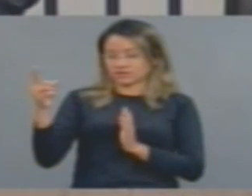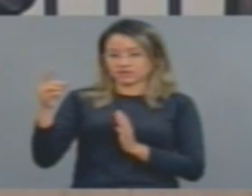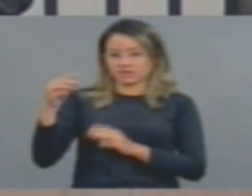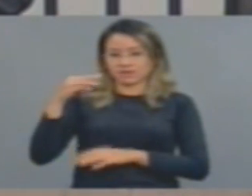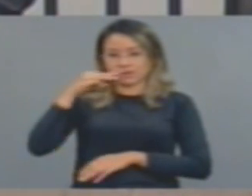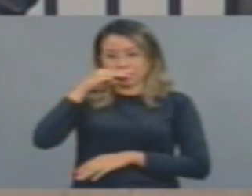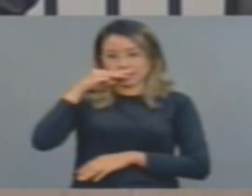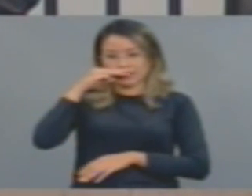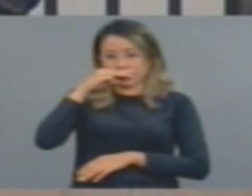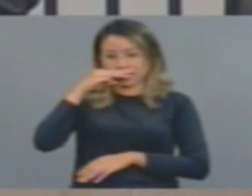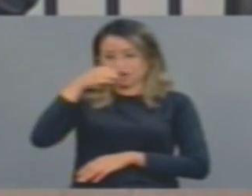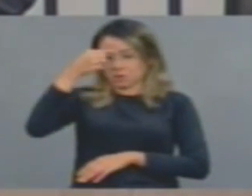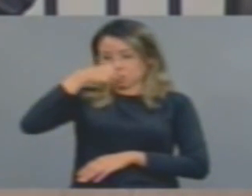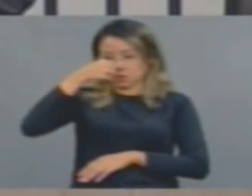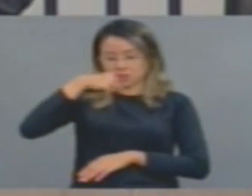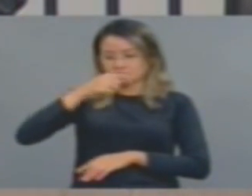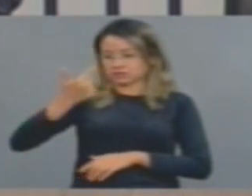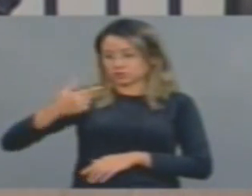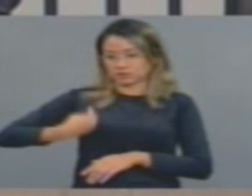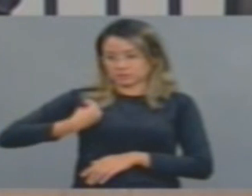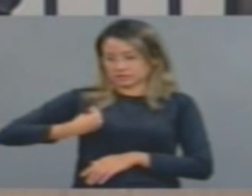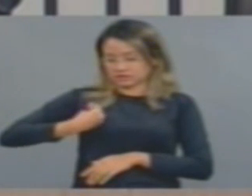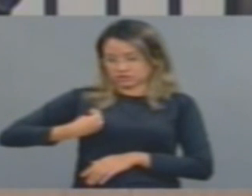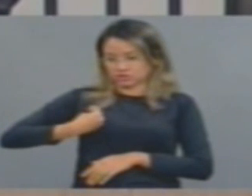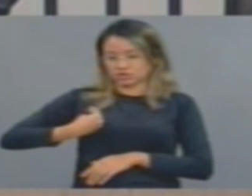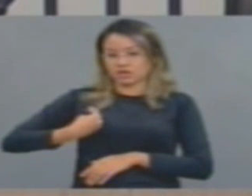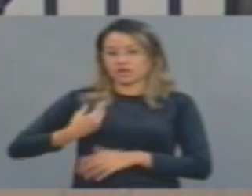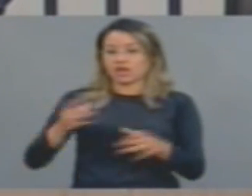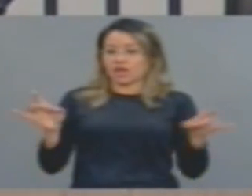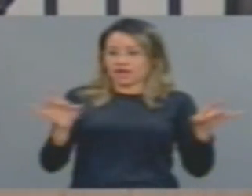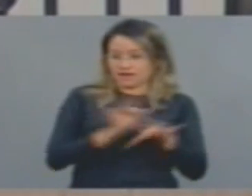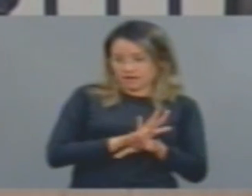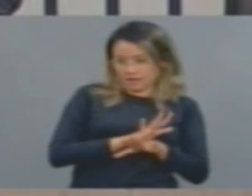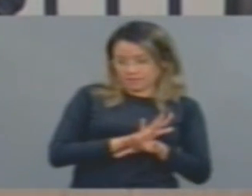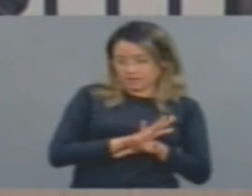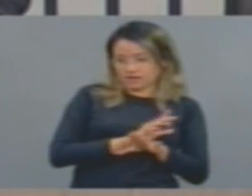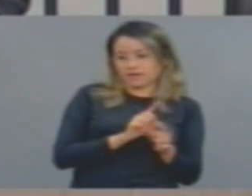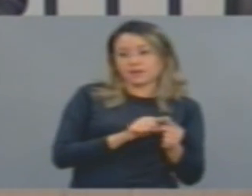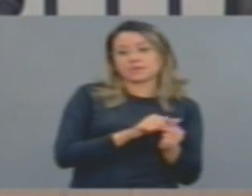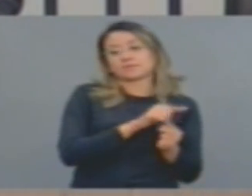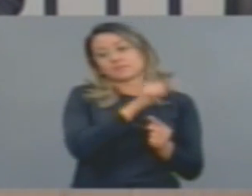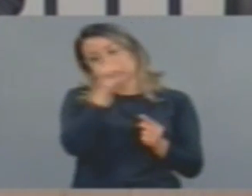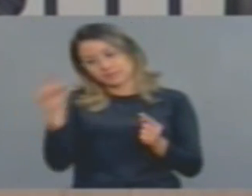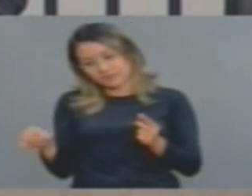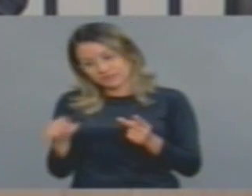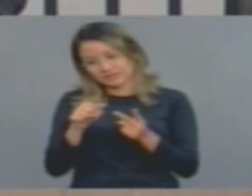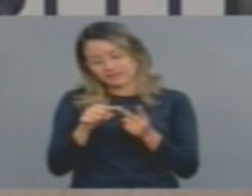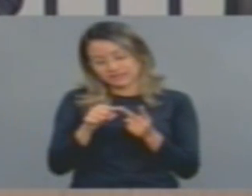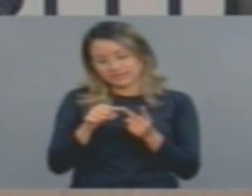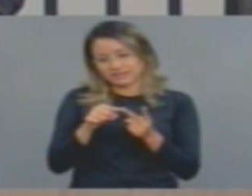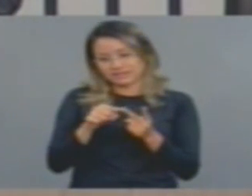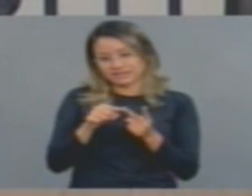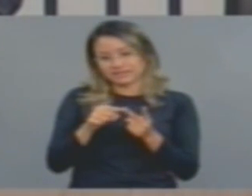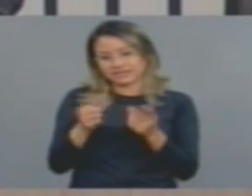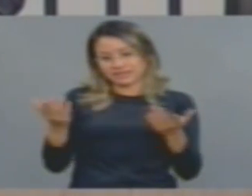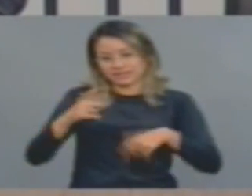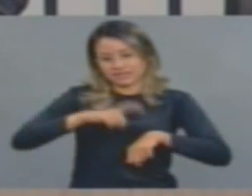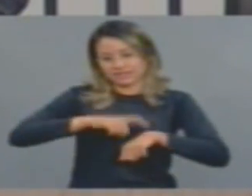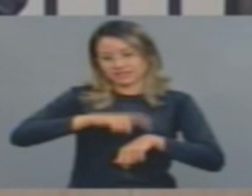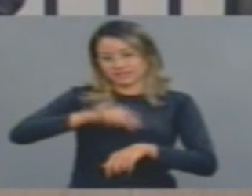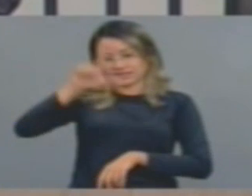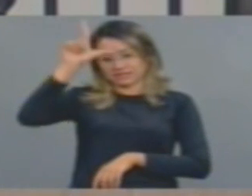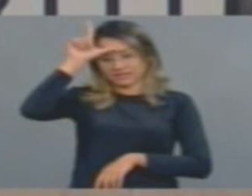Braz e o deputado Agenor Neto, não se encontram em plenário, nós vamos encerrar o segundo expediente e vamos já dar início ao tempo de